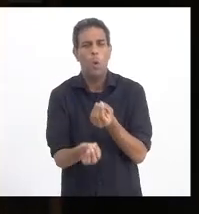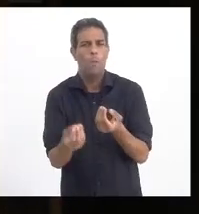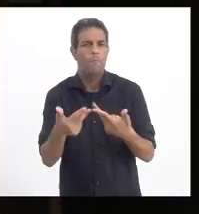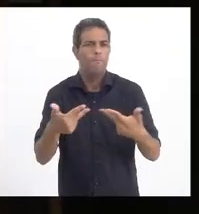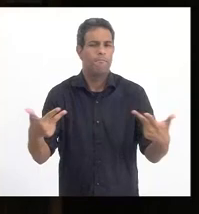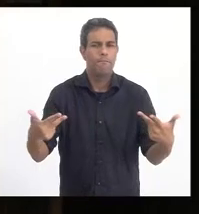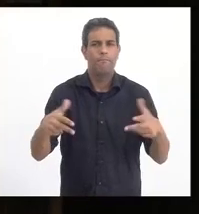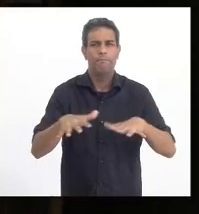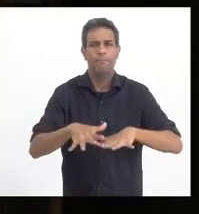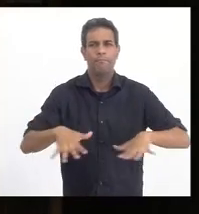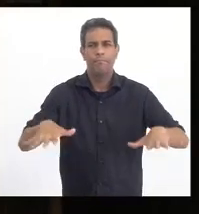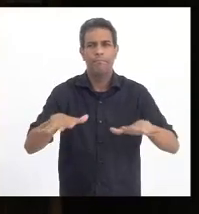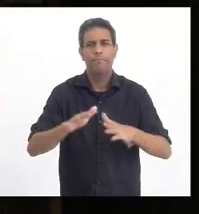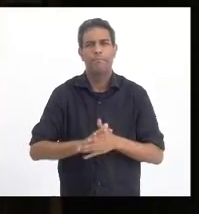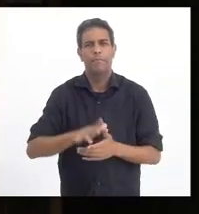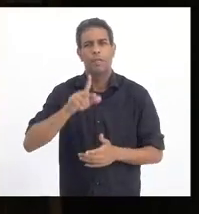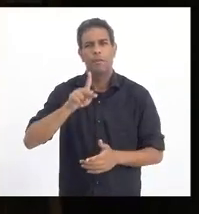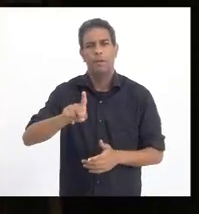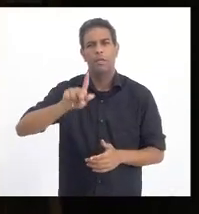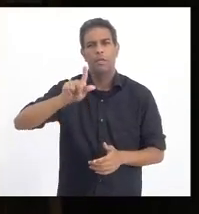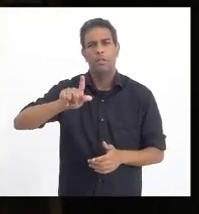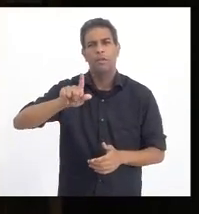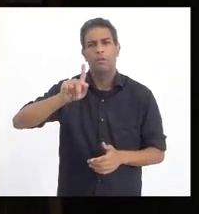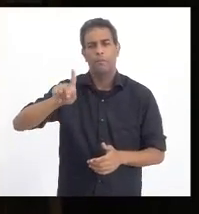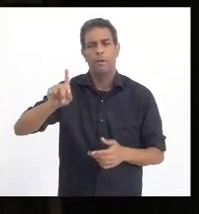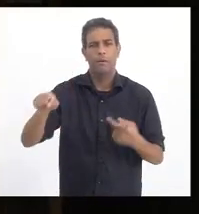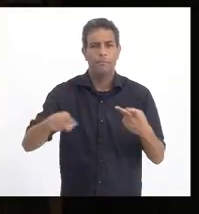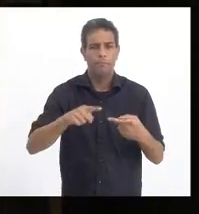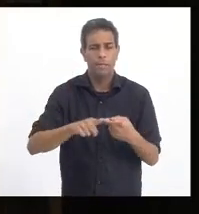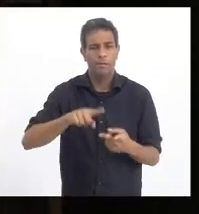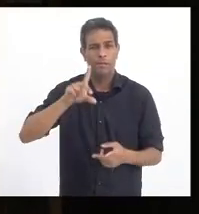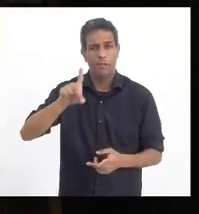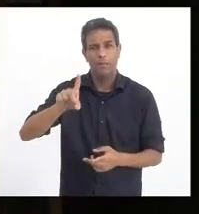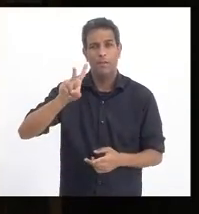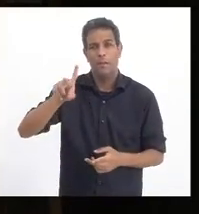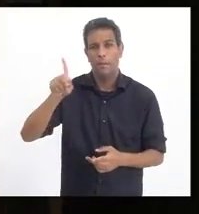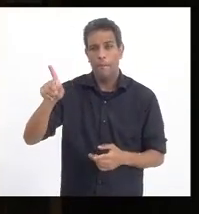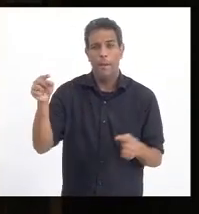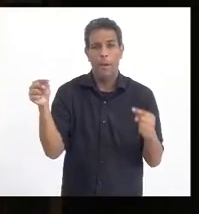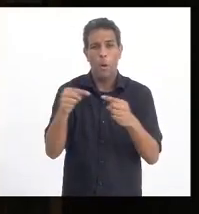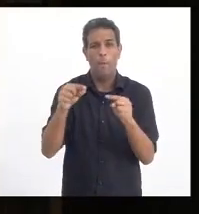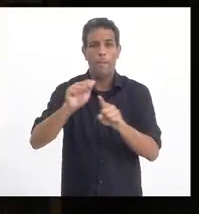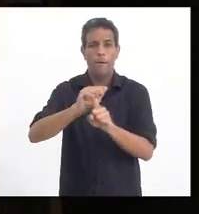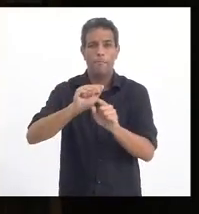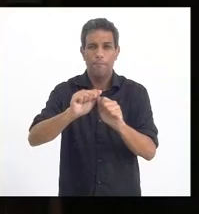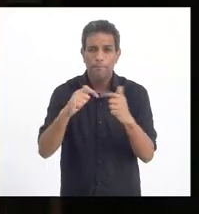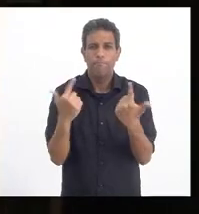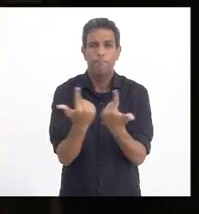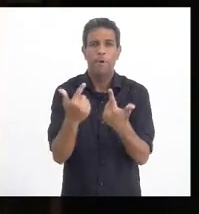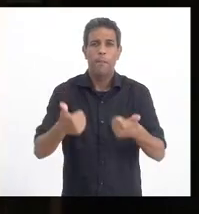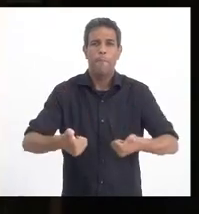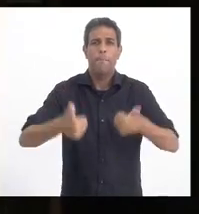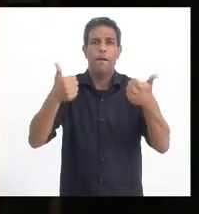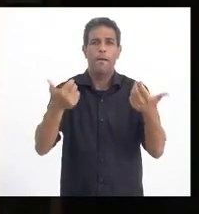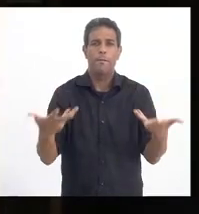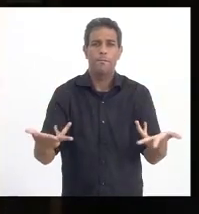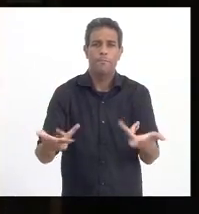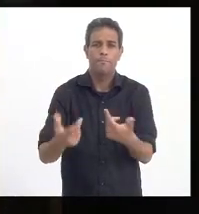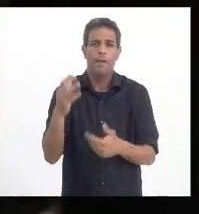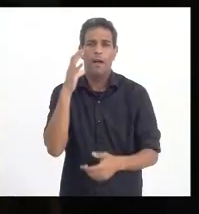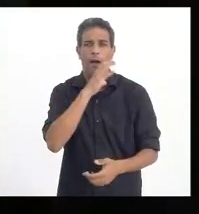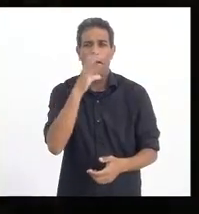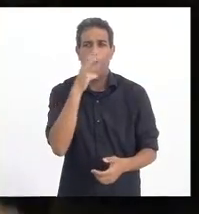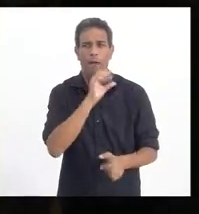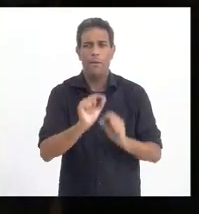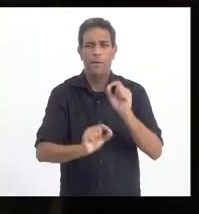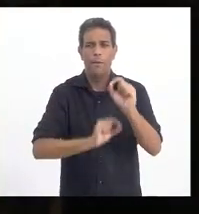é tanto a de jipe no corpo de bombeiros conta de VP na Polícia Militar possa dar o melhor atendimento mais ágil possível